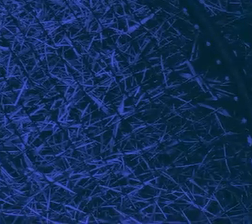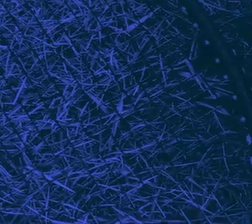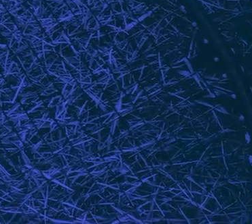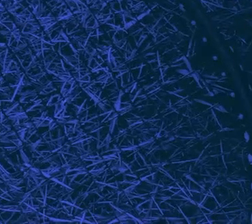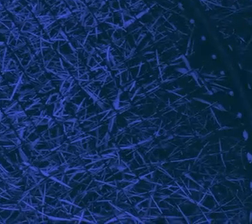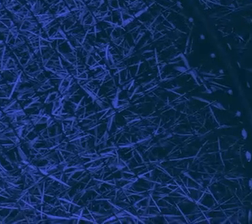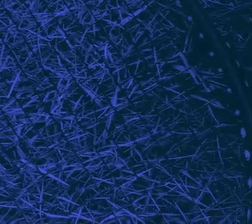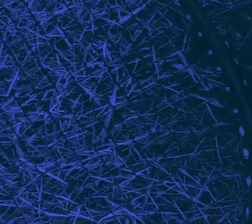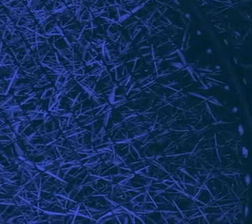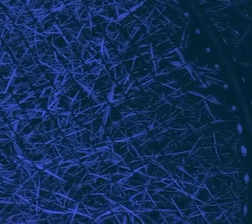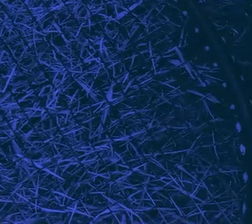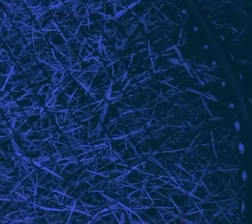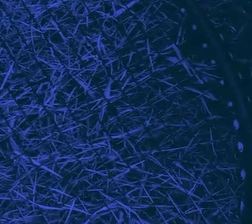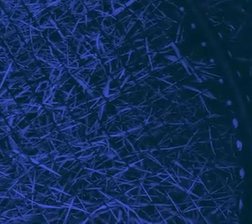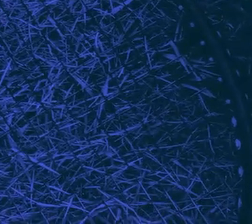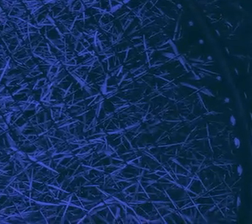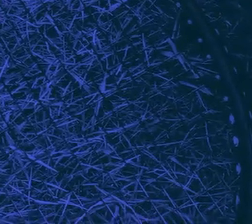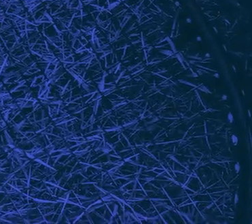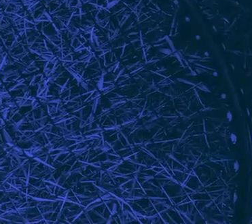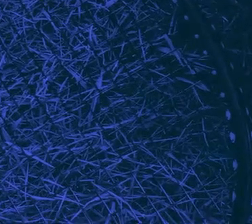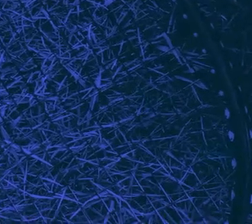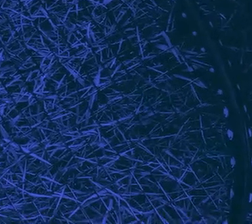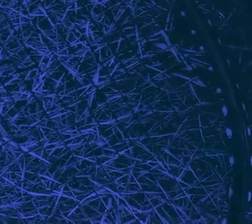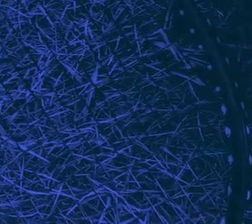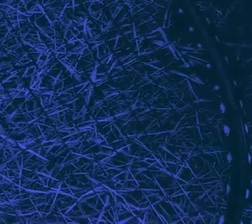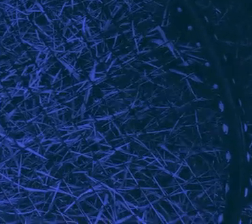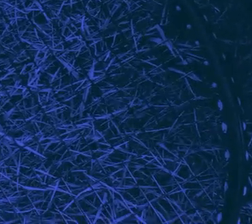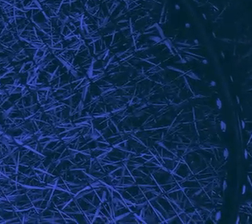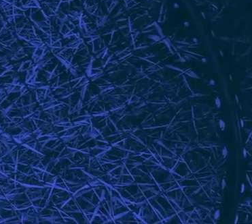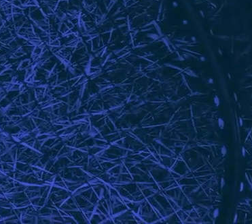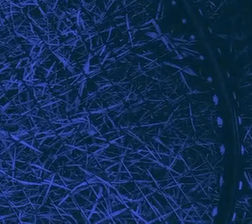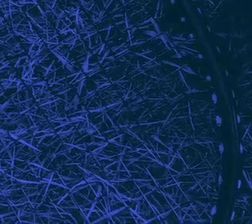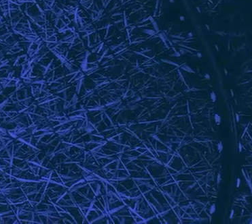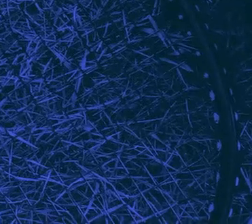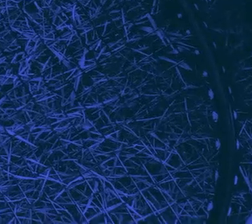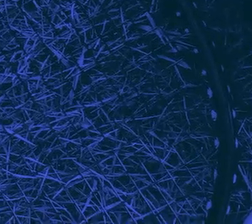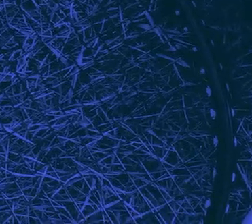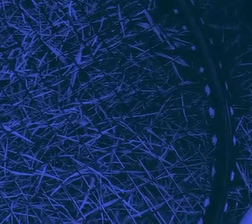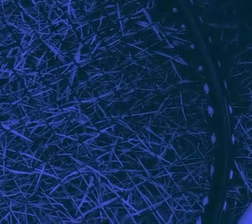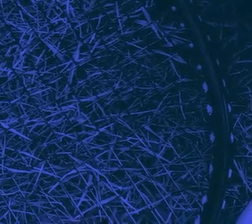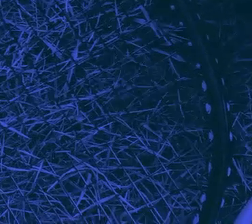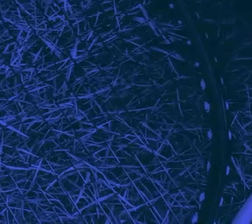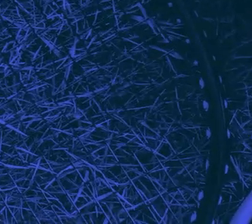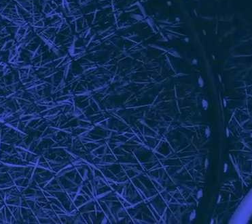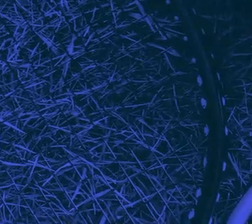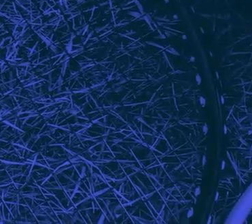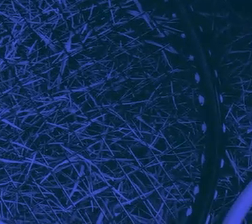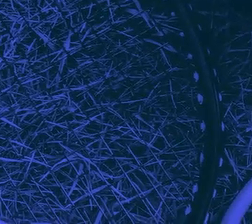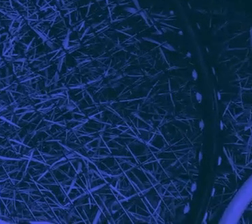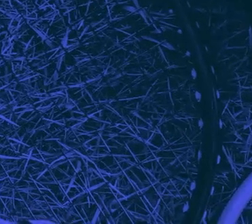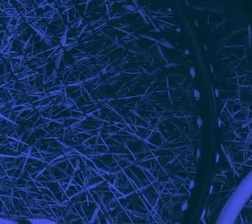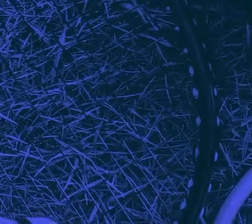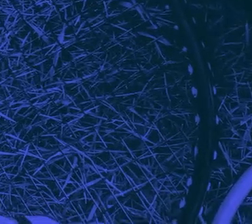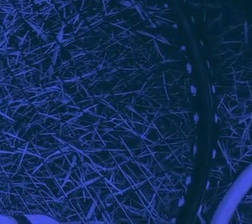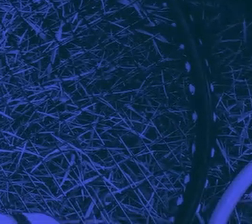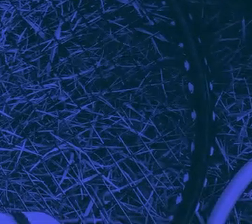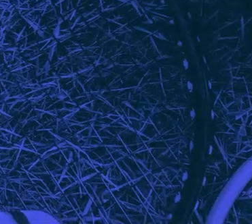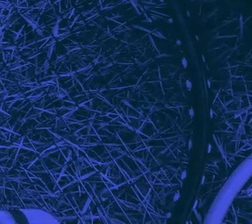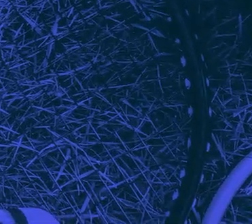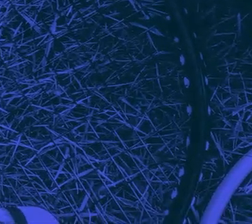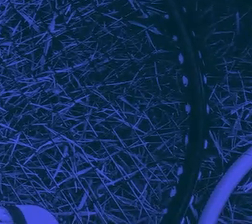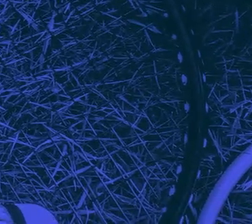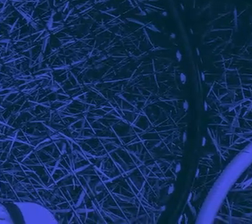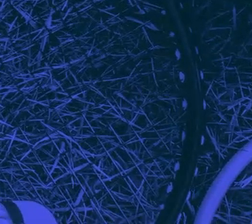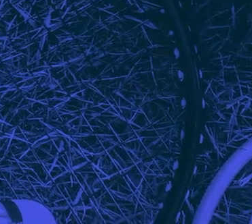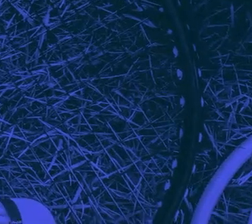proposta quanto à sua política municipal de esporte. Selo ouro, por sua vez, os municípios que receberam o selo prata